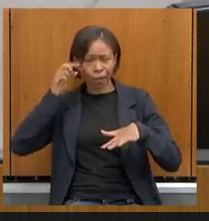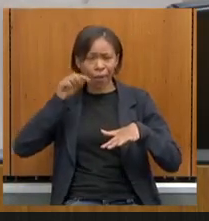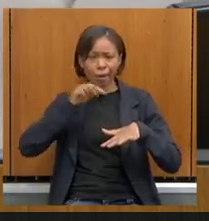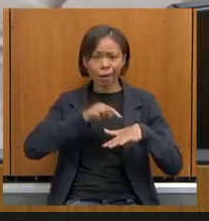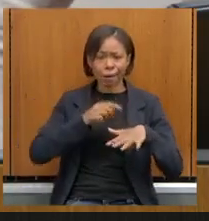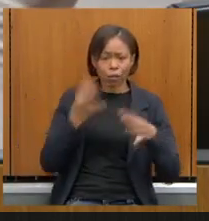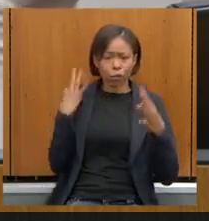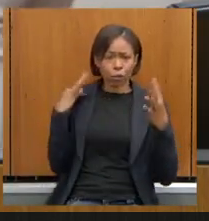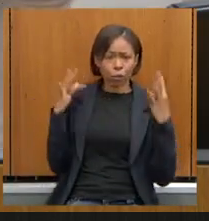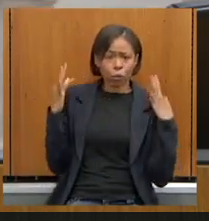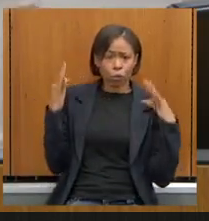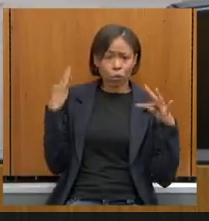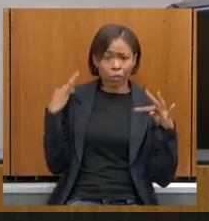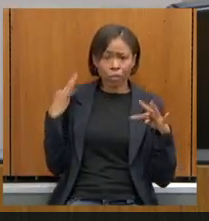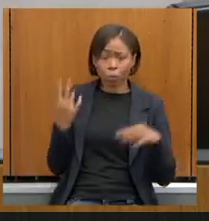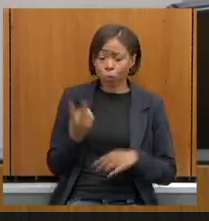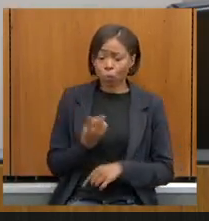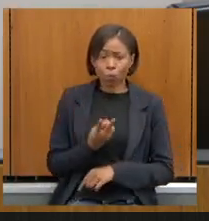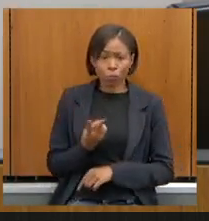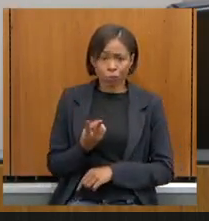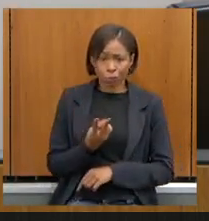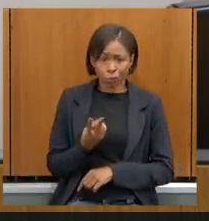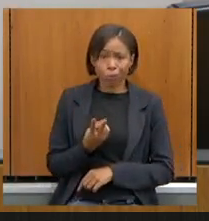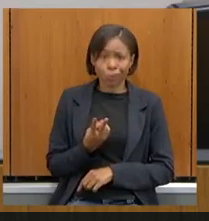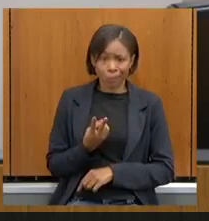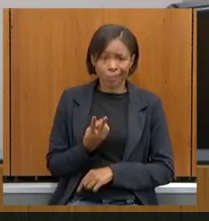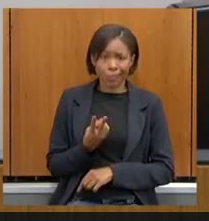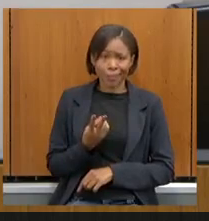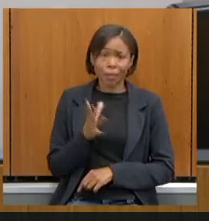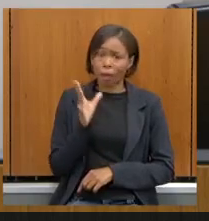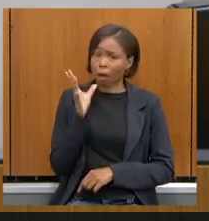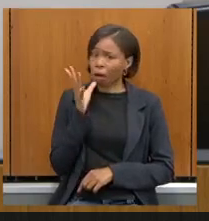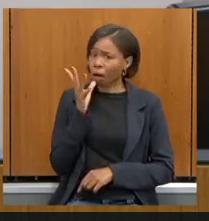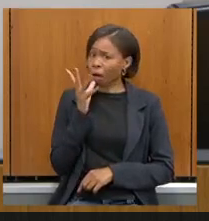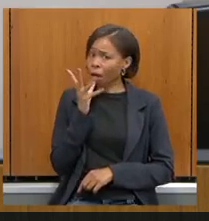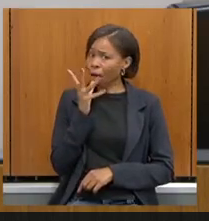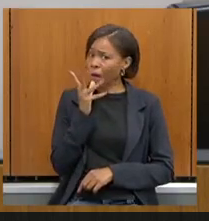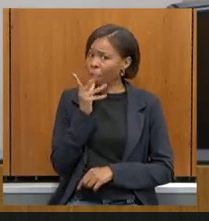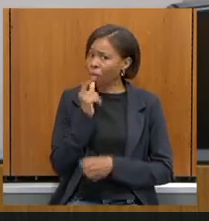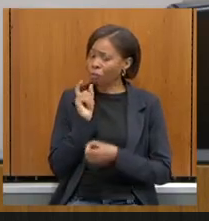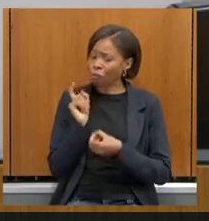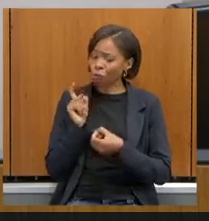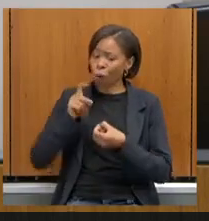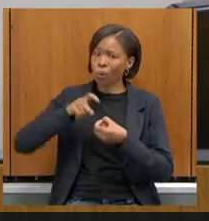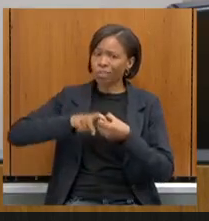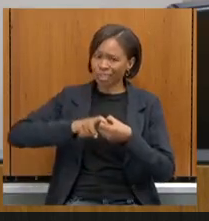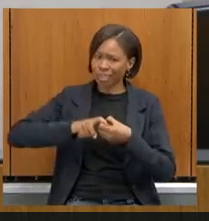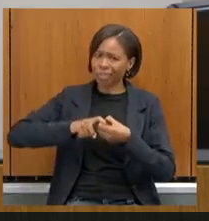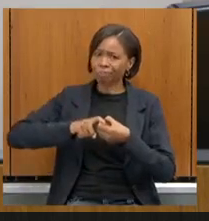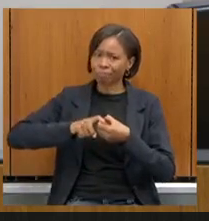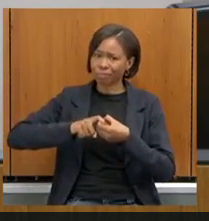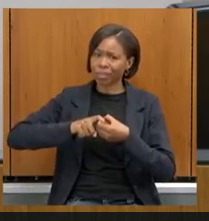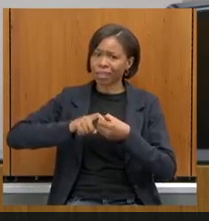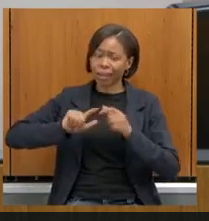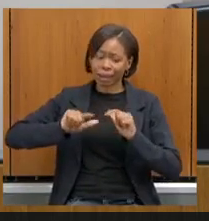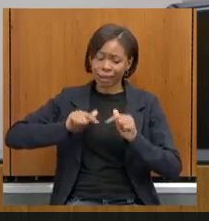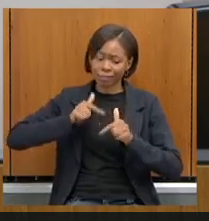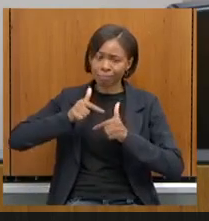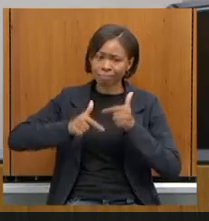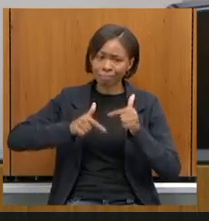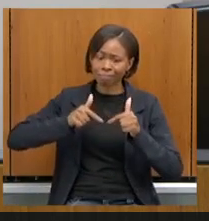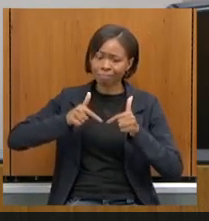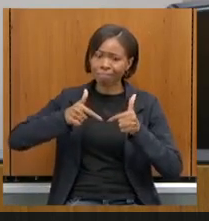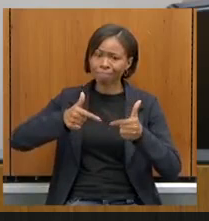após a pandemia, a voltar às suas atividades normais,